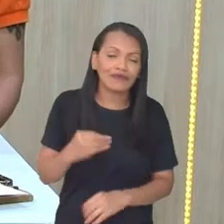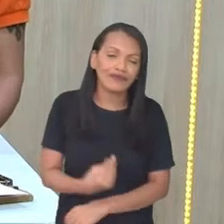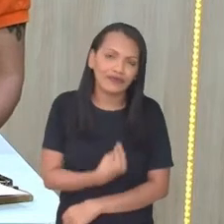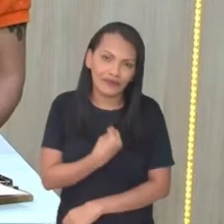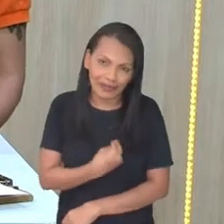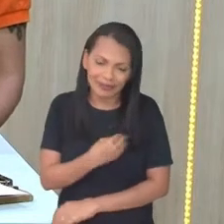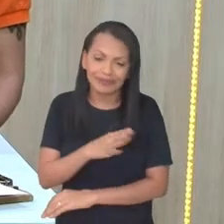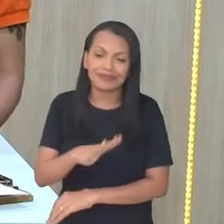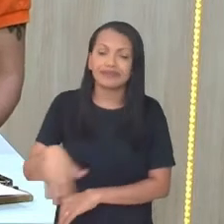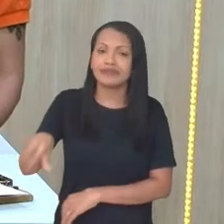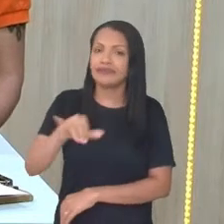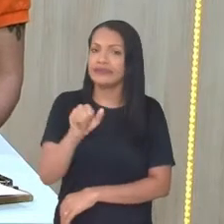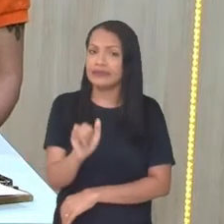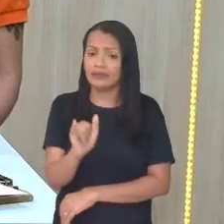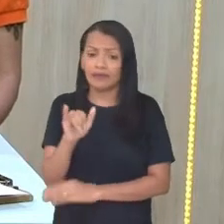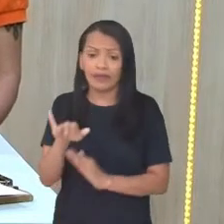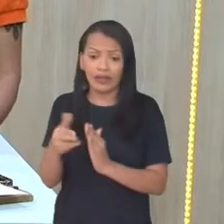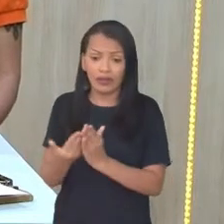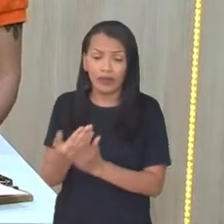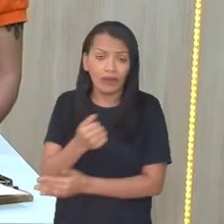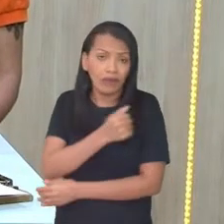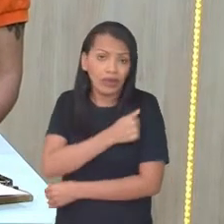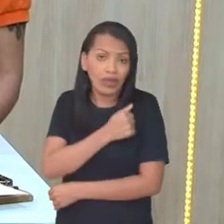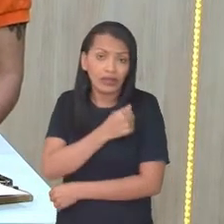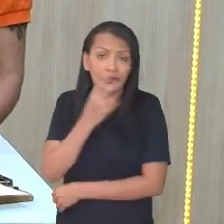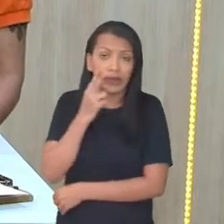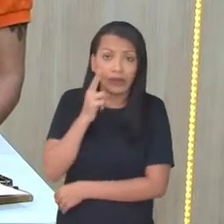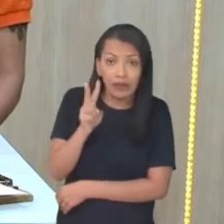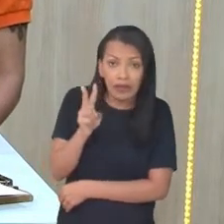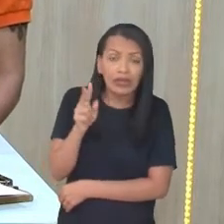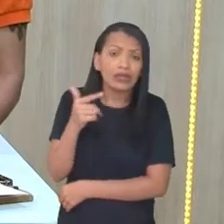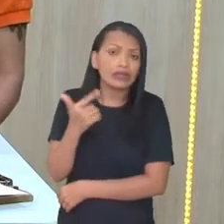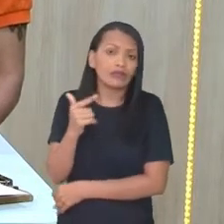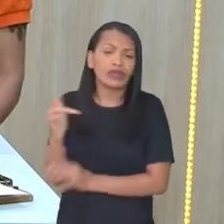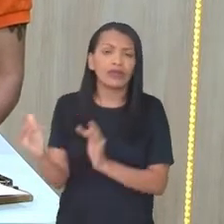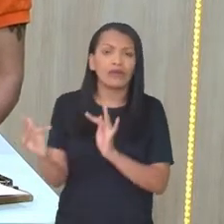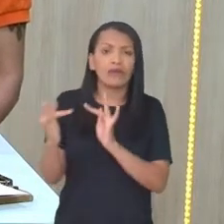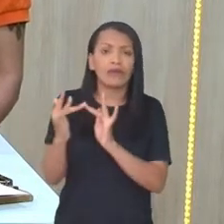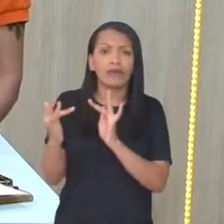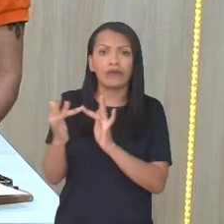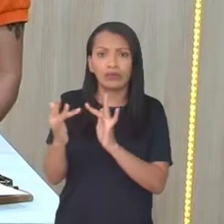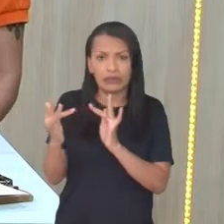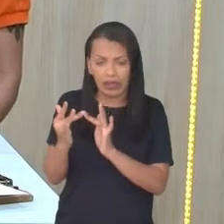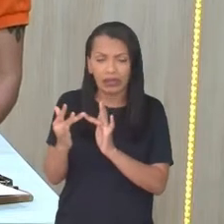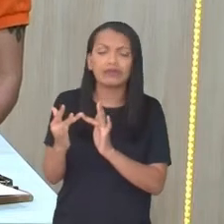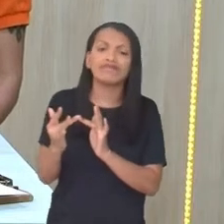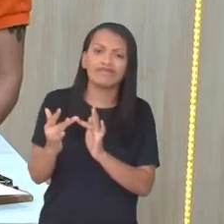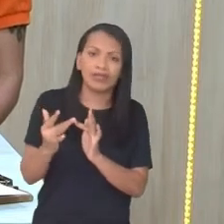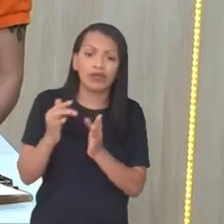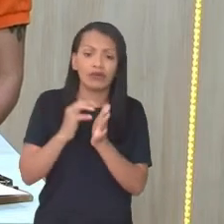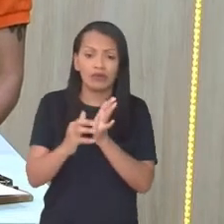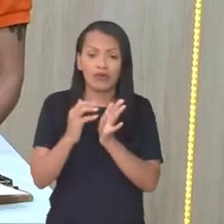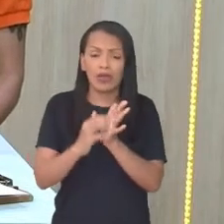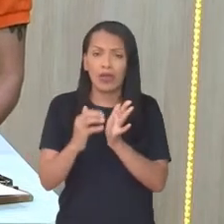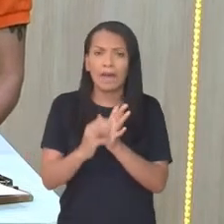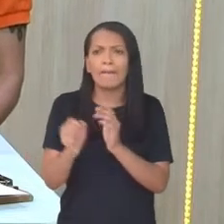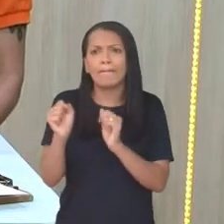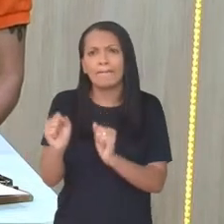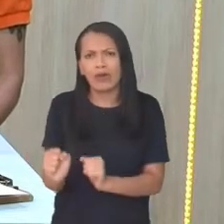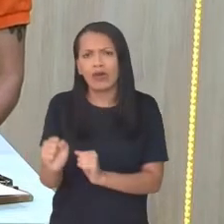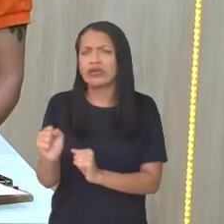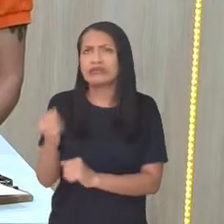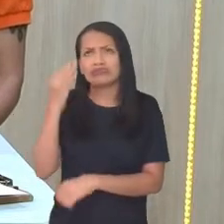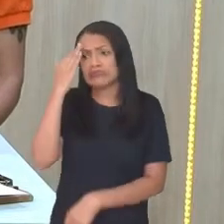se não na escola, o estudante que enxerga, por exemplo, ele não tem contato com o braille, ele pode nem saber que